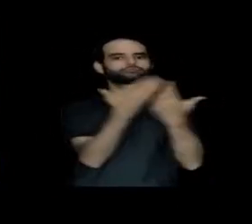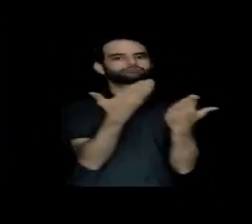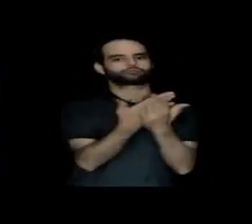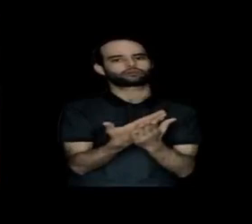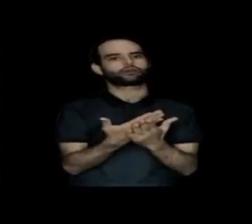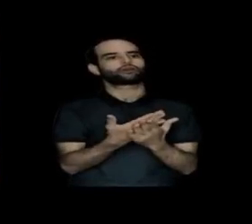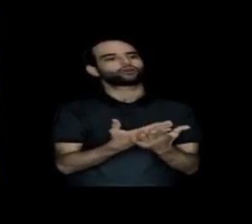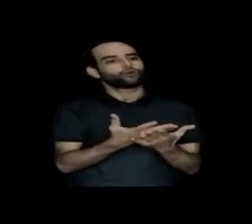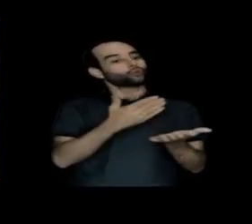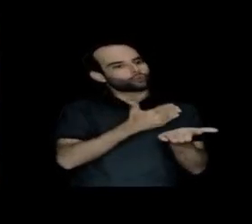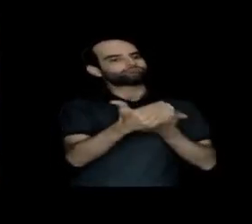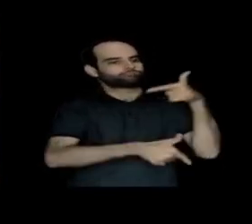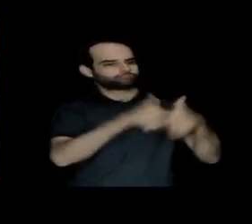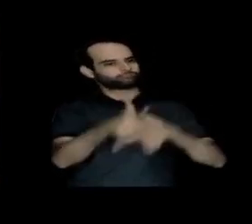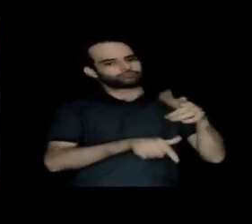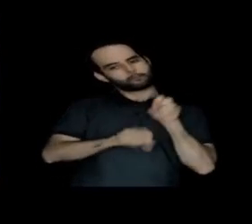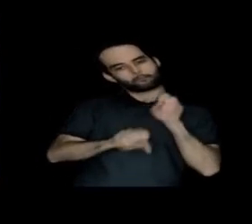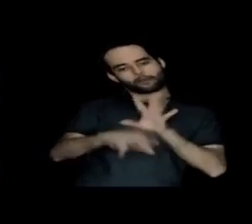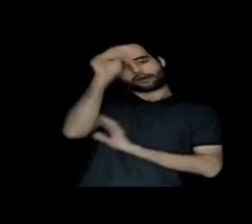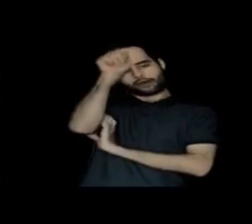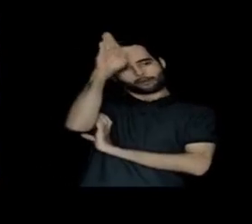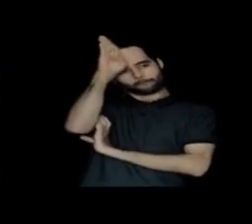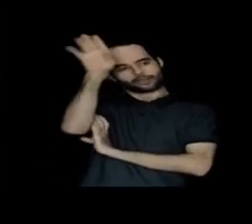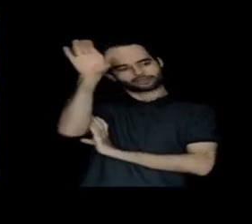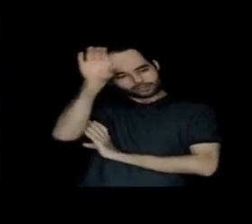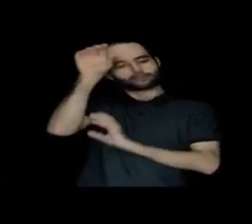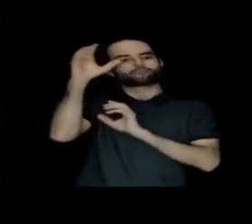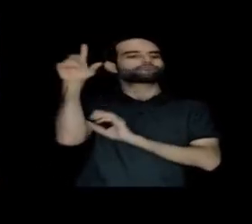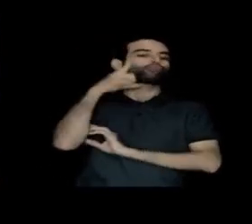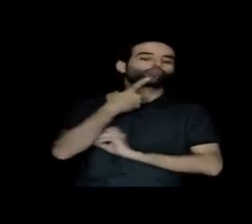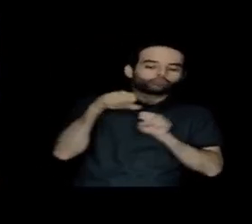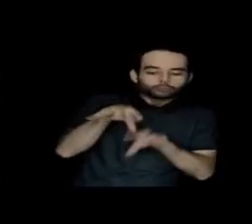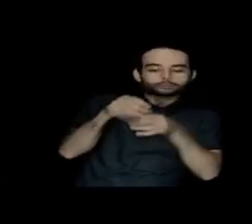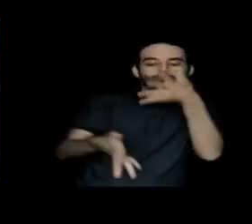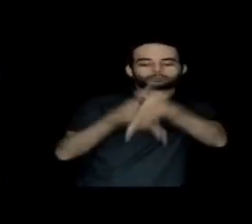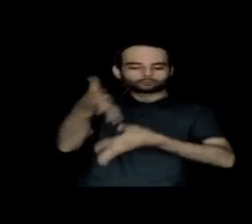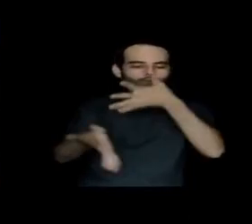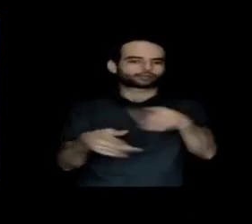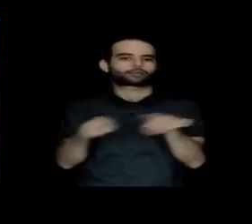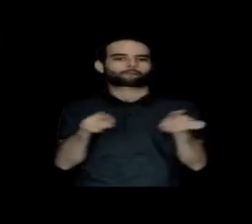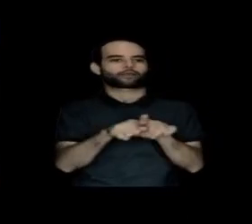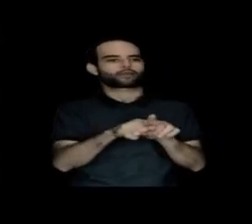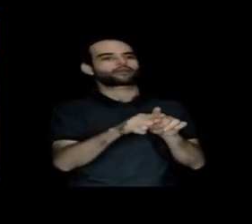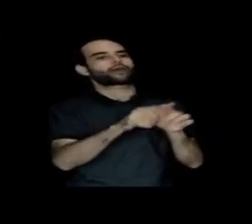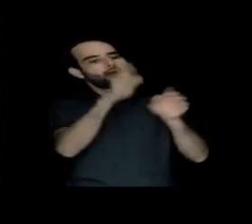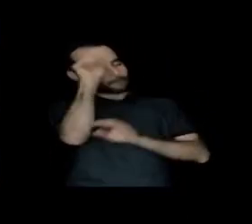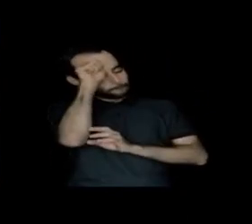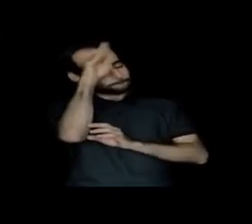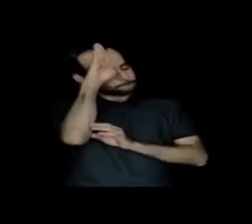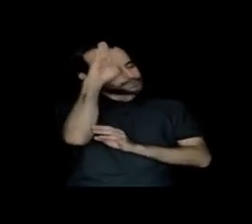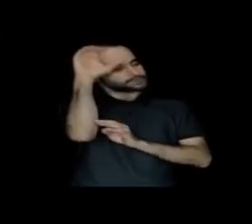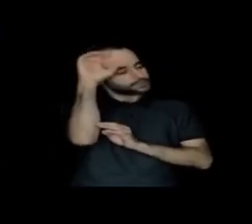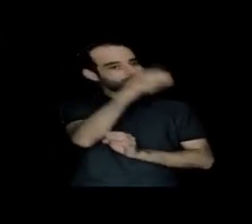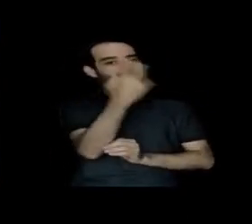consegui esse espaço lá na Escola do Parque. Foi quando eu comecei a fazer o trabalho de alfabetização de surdos em língua de sinais e